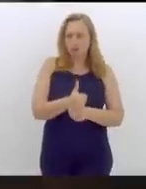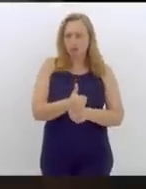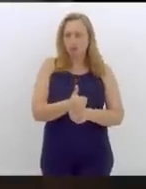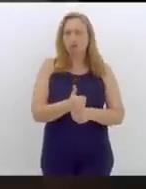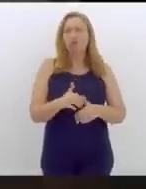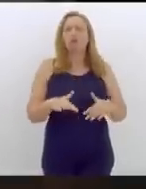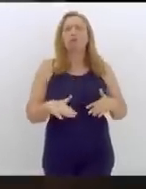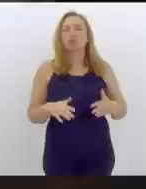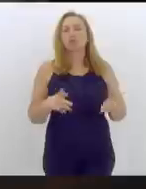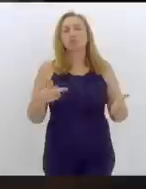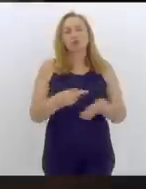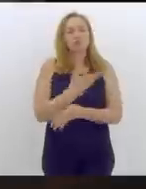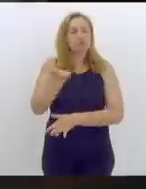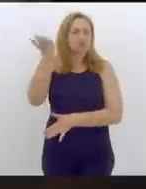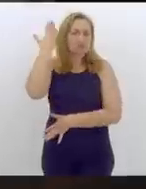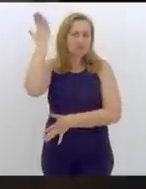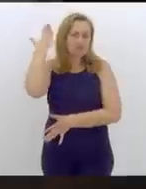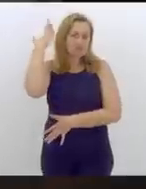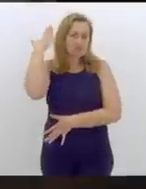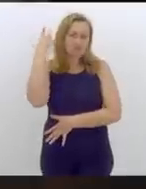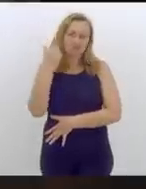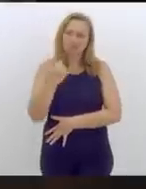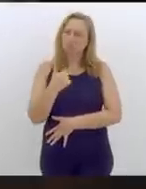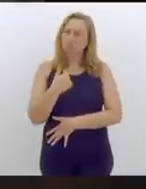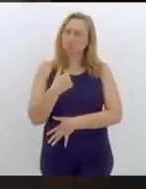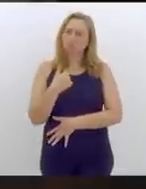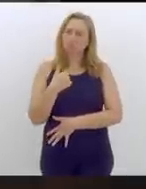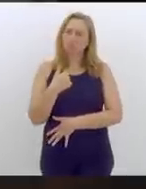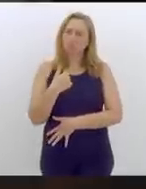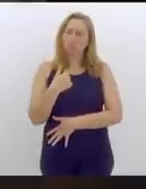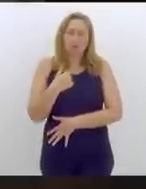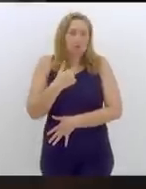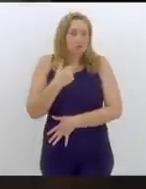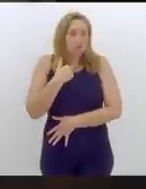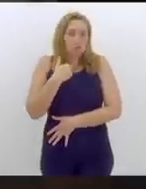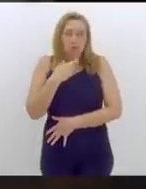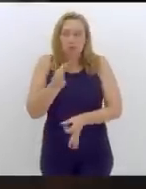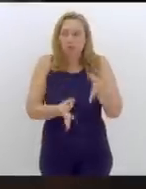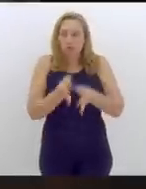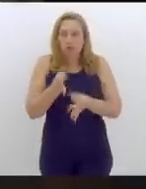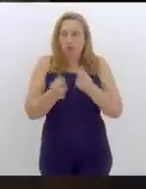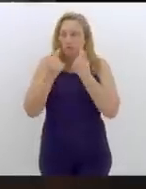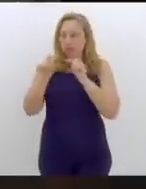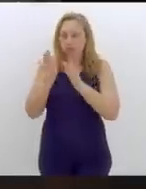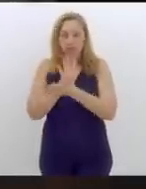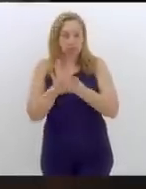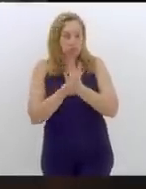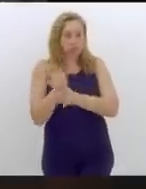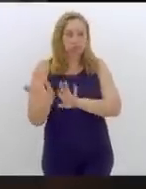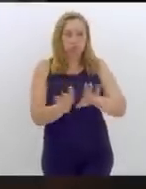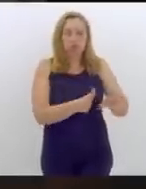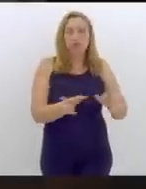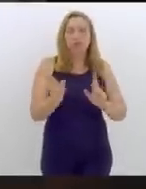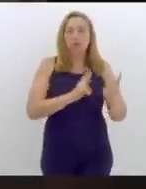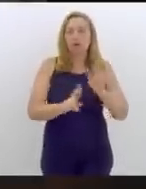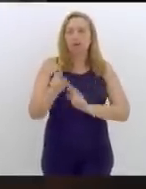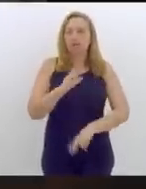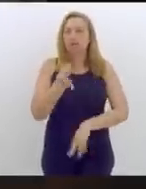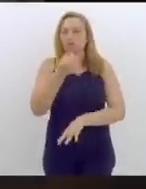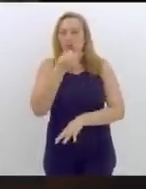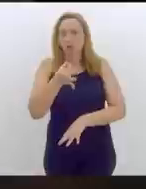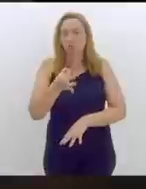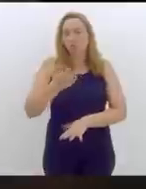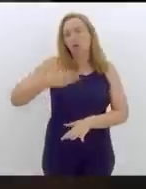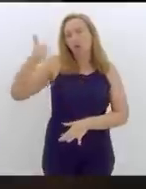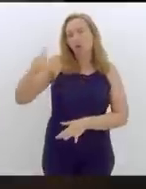que é o que ocorreu no passado não me compete julgar nem criticar com relação a opinião se vai melhorar